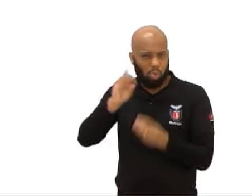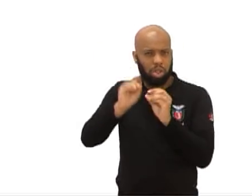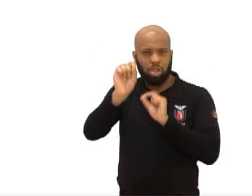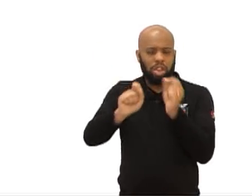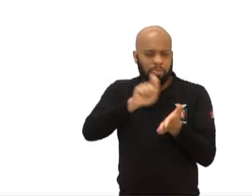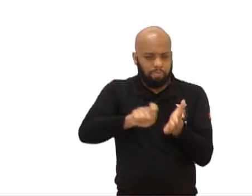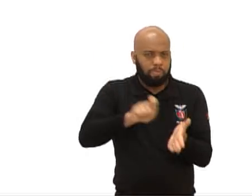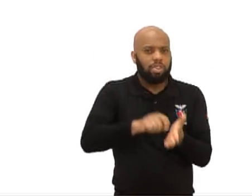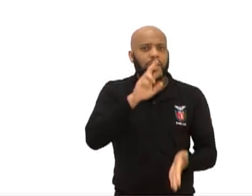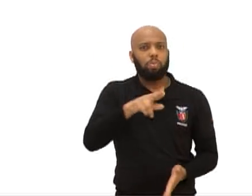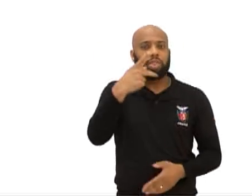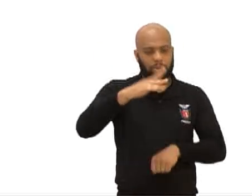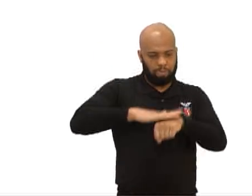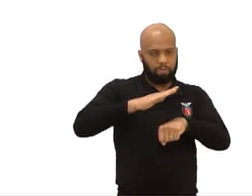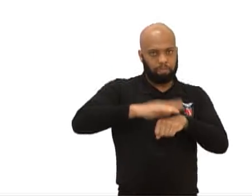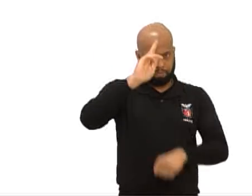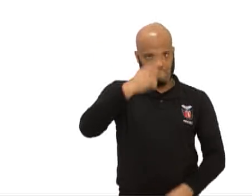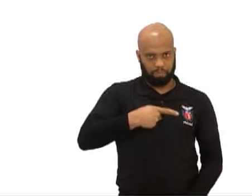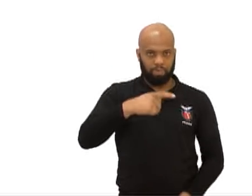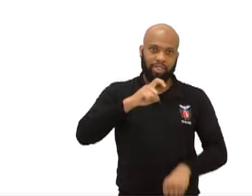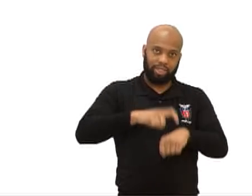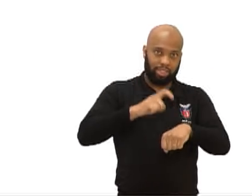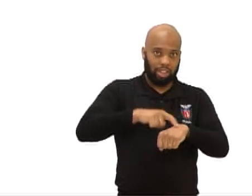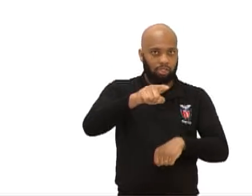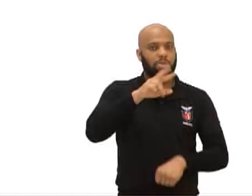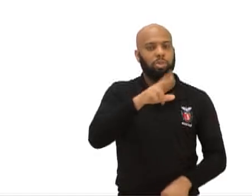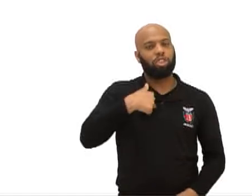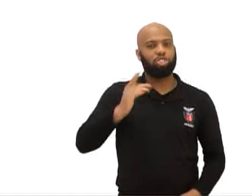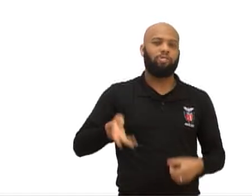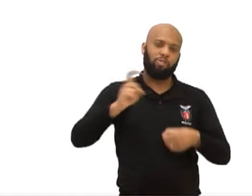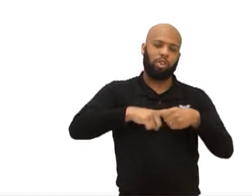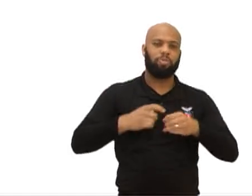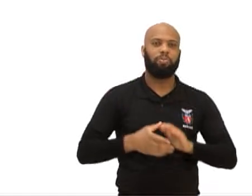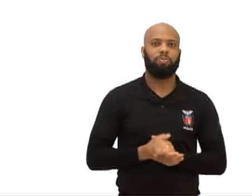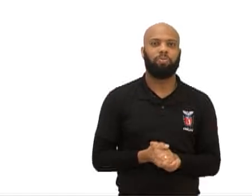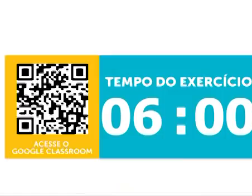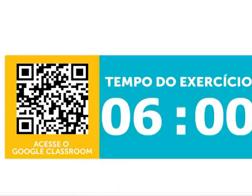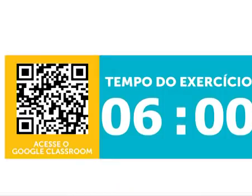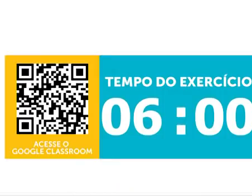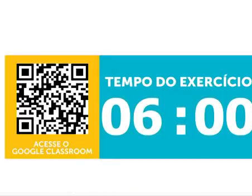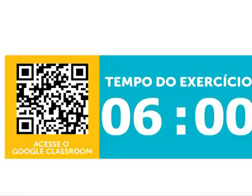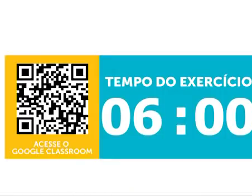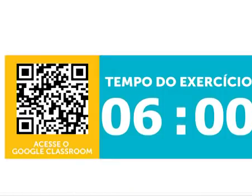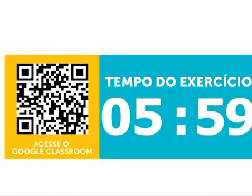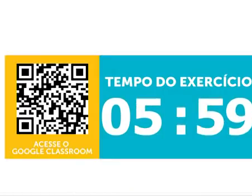está acontecendo e responder com as palavras de vocês. Alguns minutos e já retornamos.